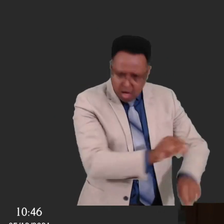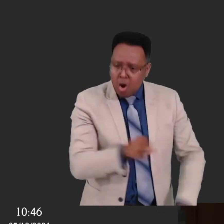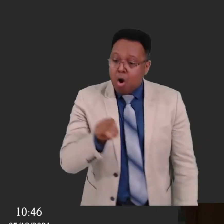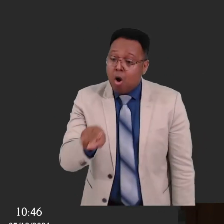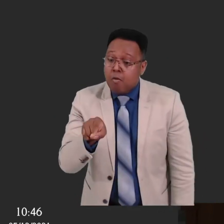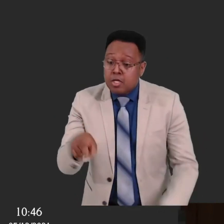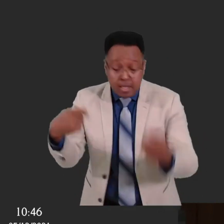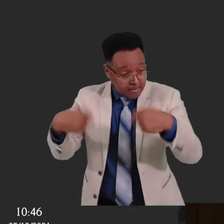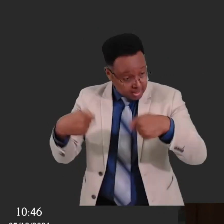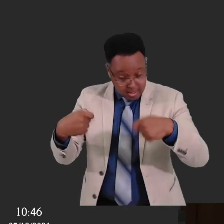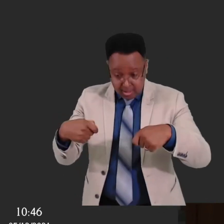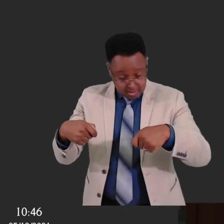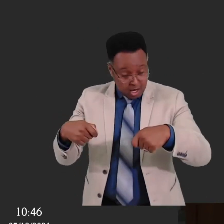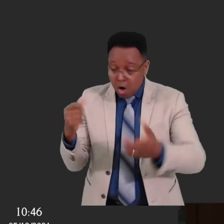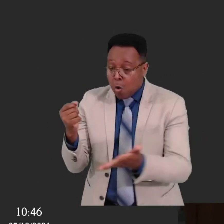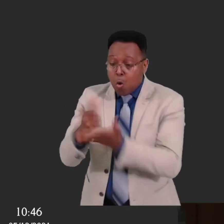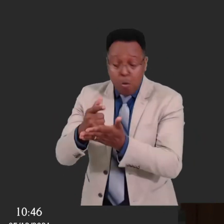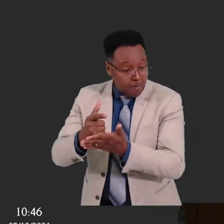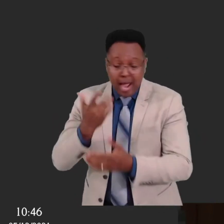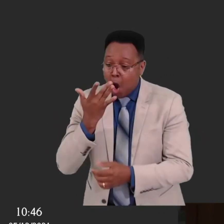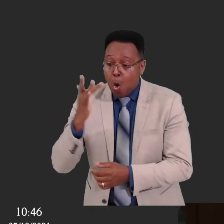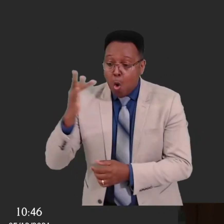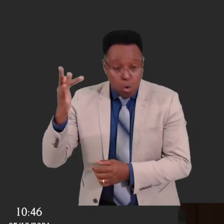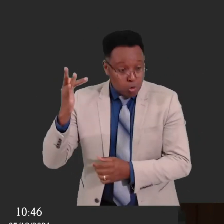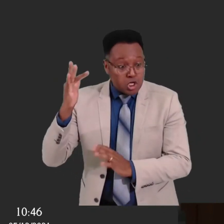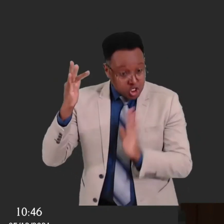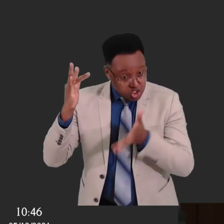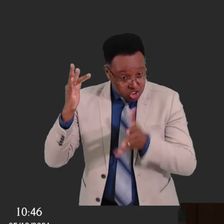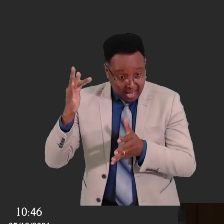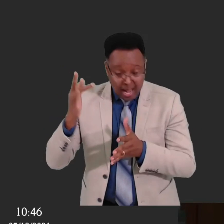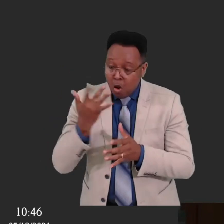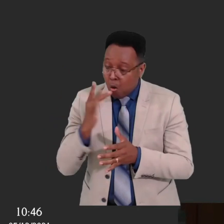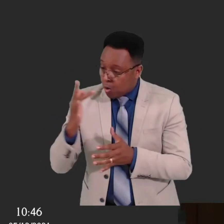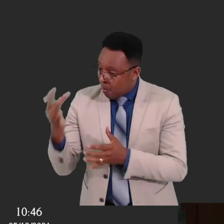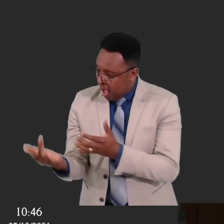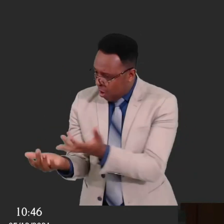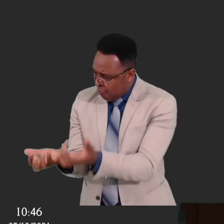ouro provado no fogo, e vestidos para cobrir a tua nudez.